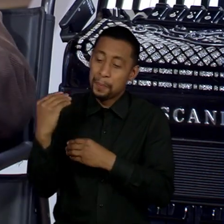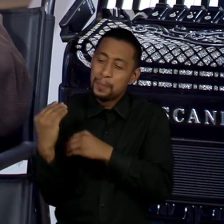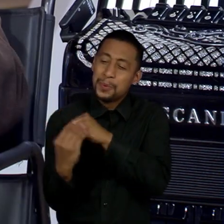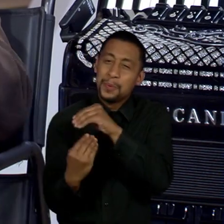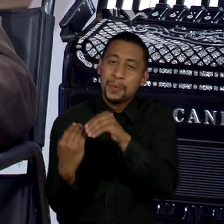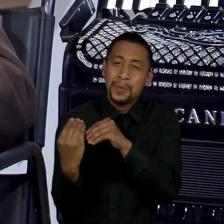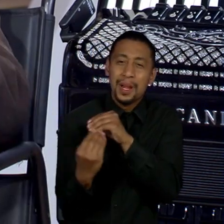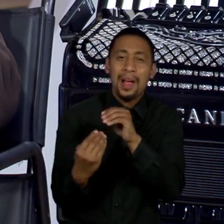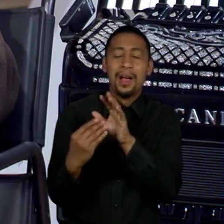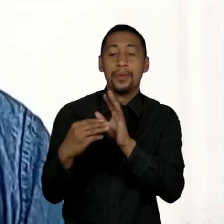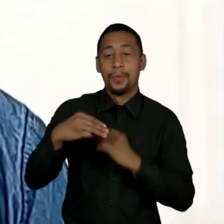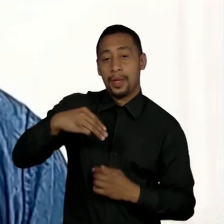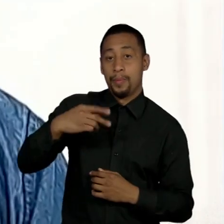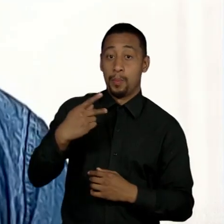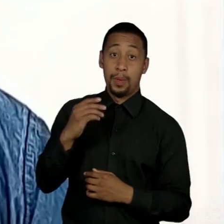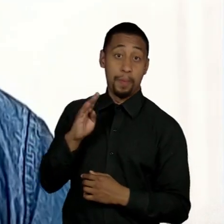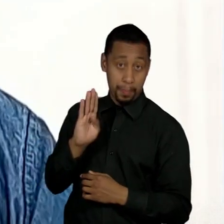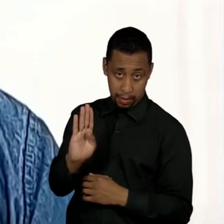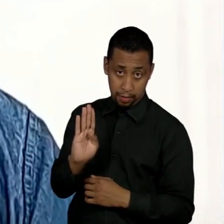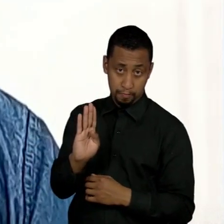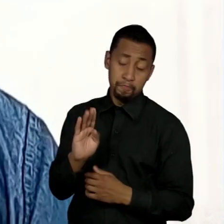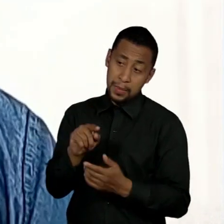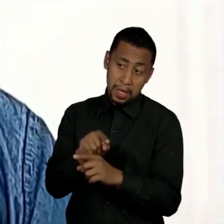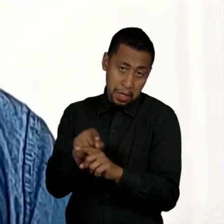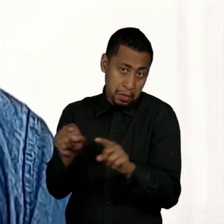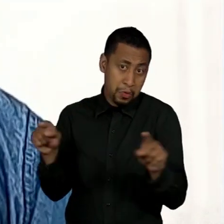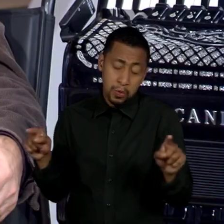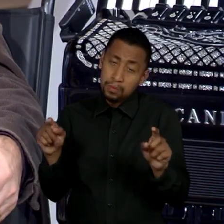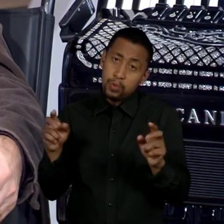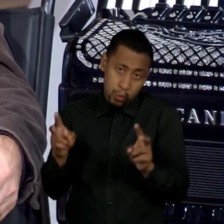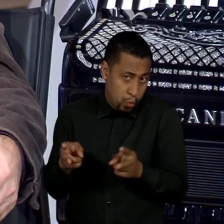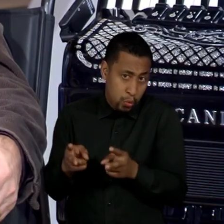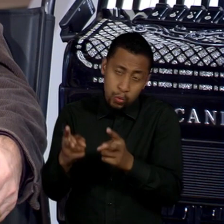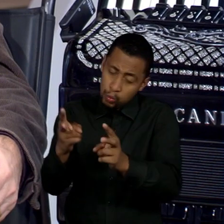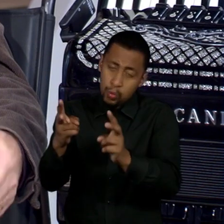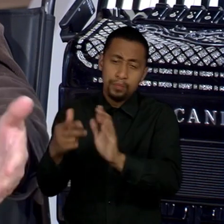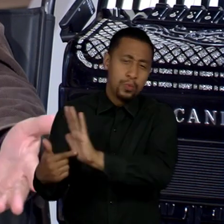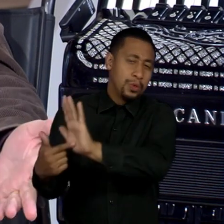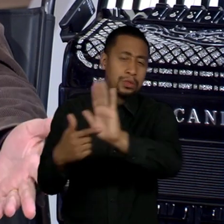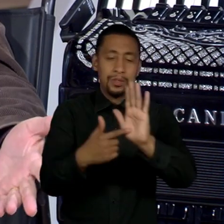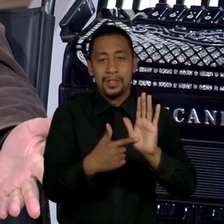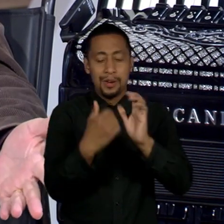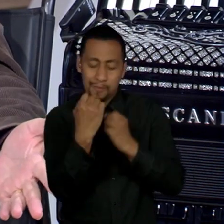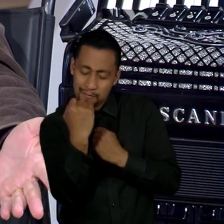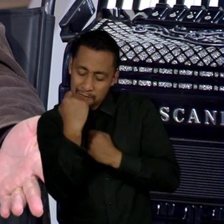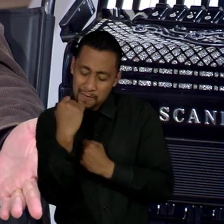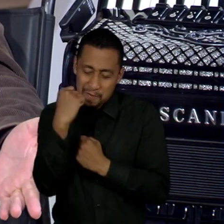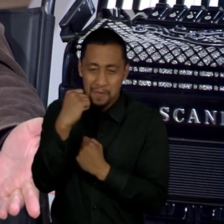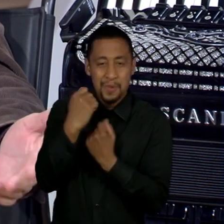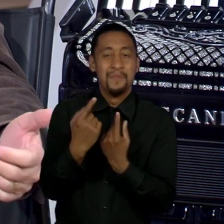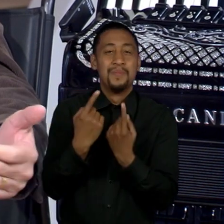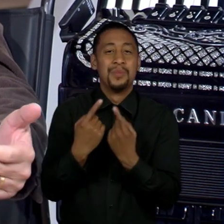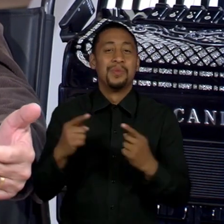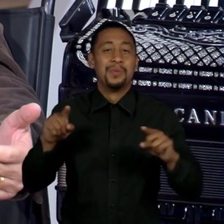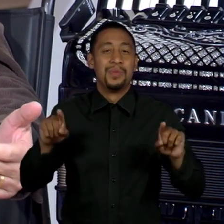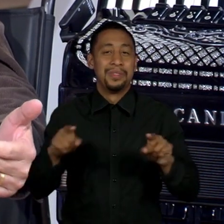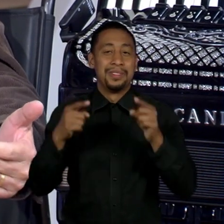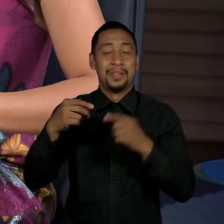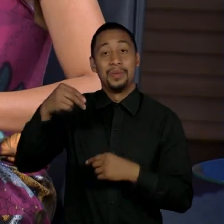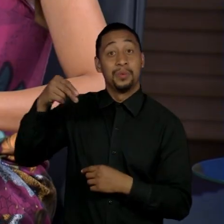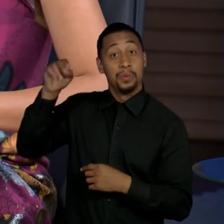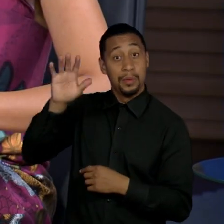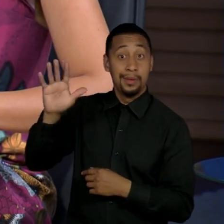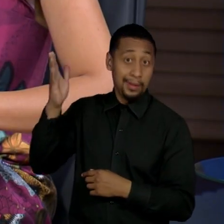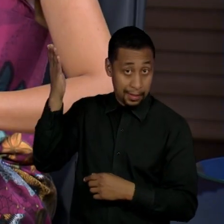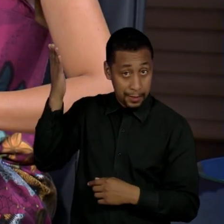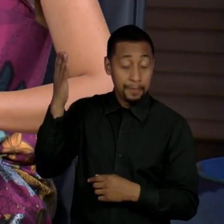se identificaram e até hoje continuam como grandes intérpretes da música nordestina do forró, em especial. Gilberto Gil.